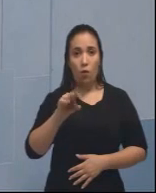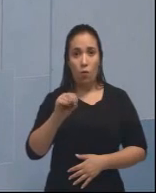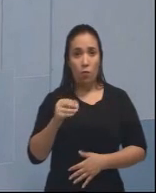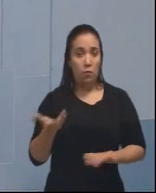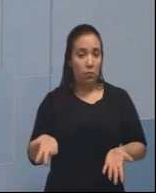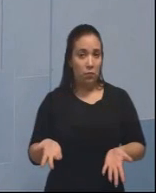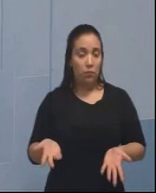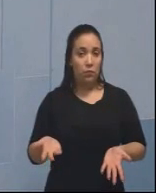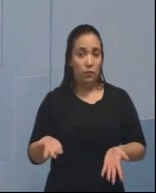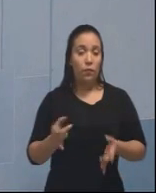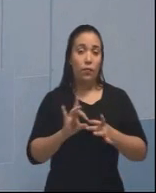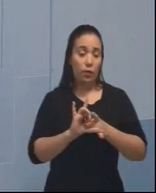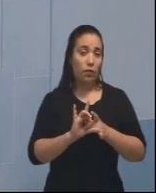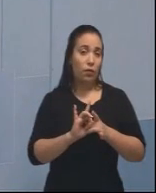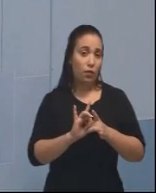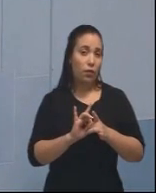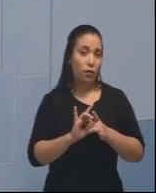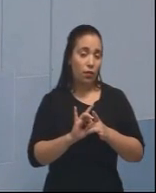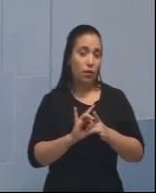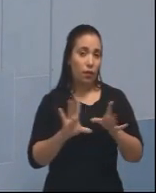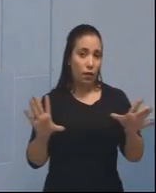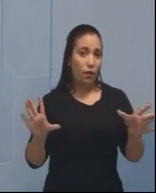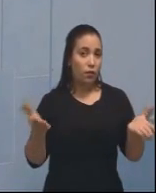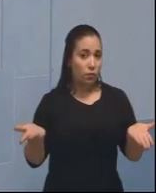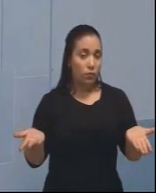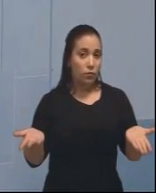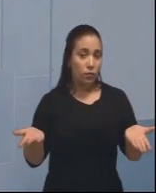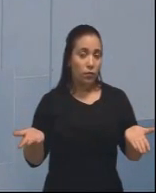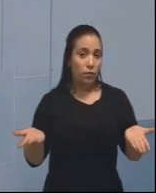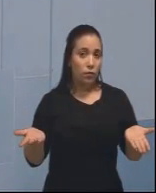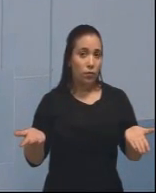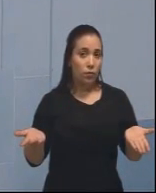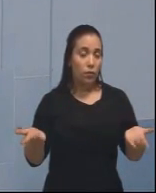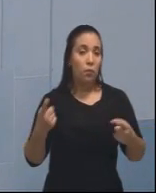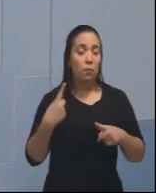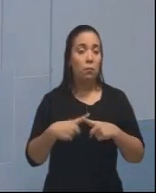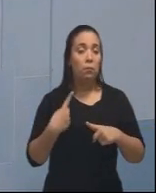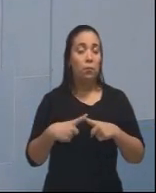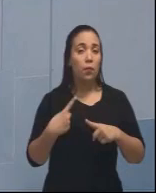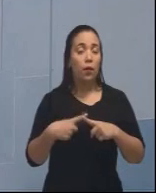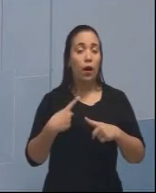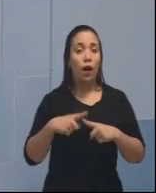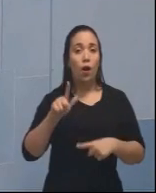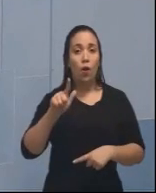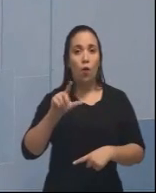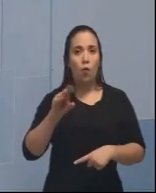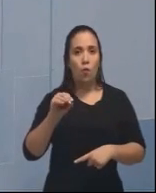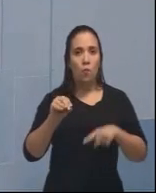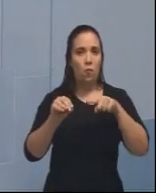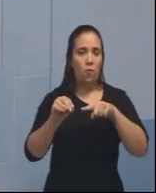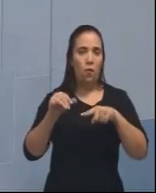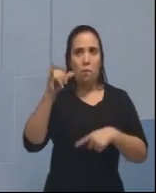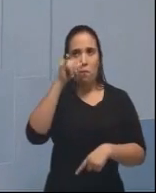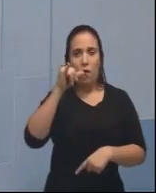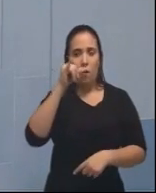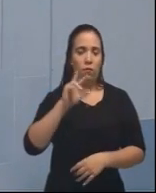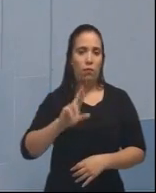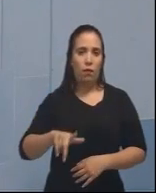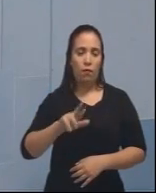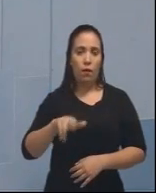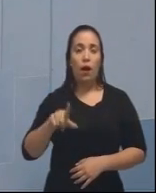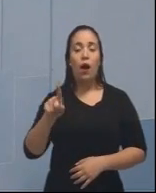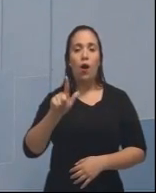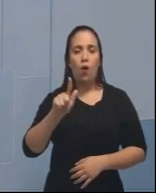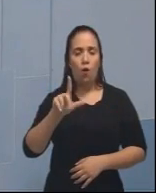né? Não, permitiram. Ele tem liberdade absoluta lá? Não é que ele tenha liberdade, mas a Globo também não é tola. A